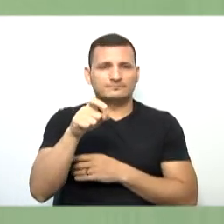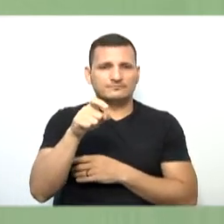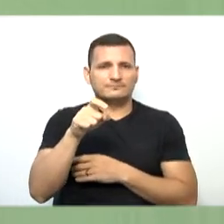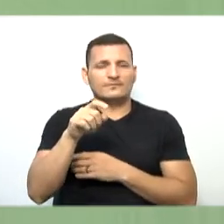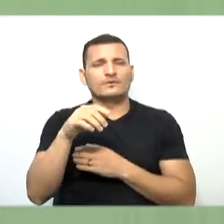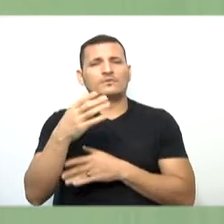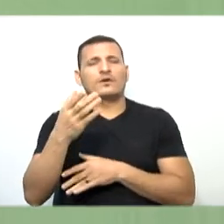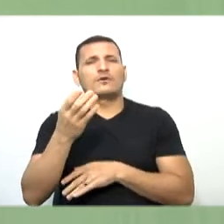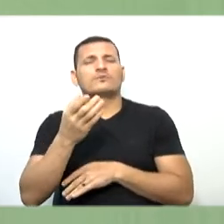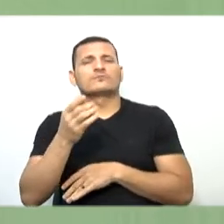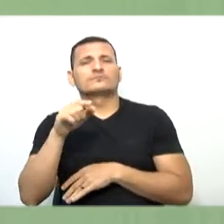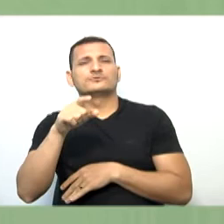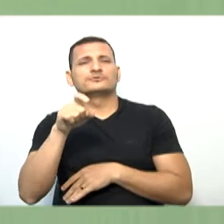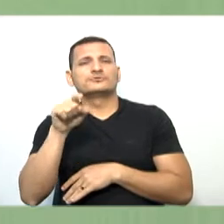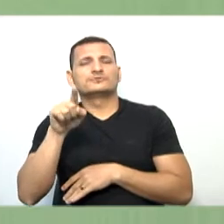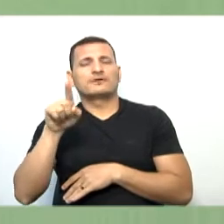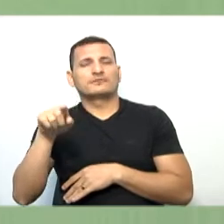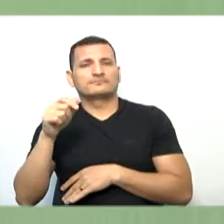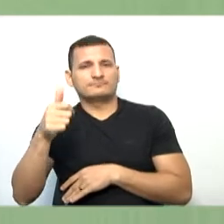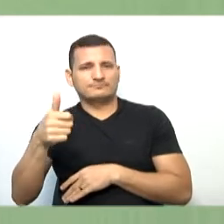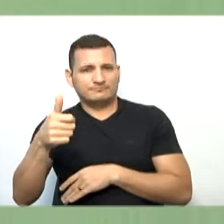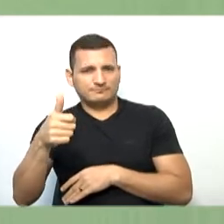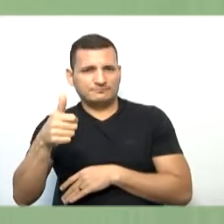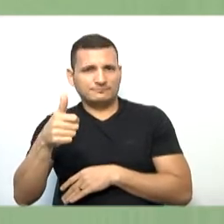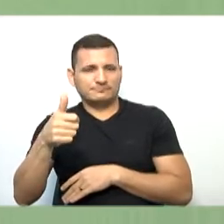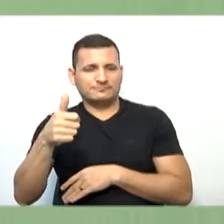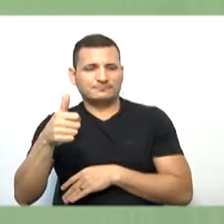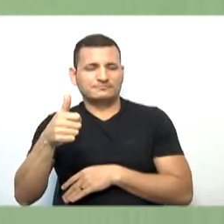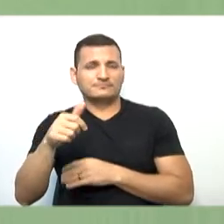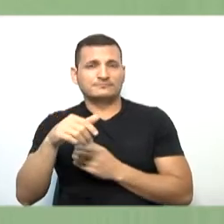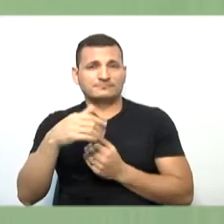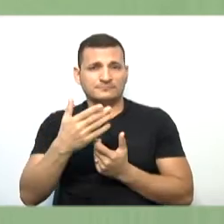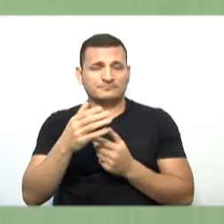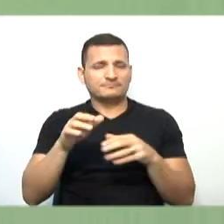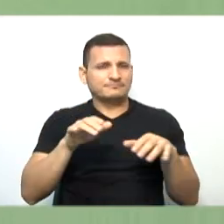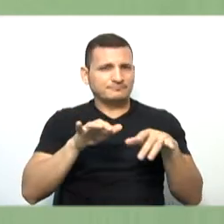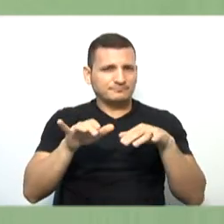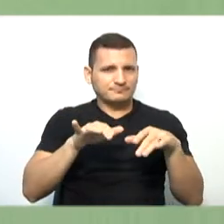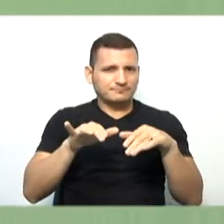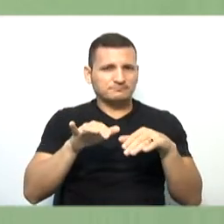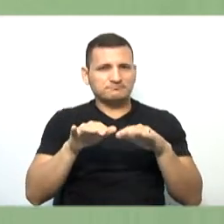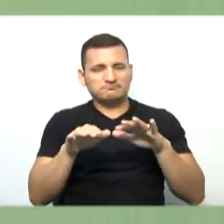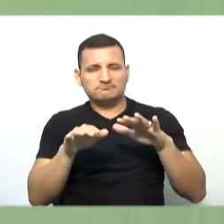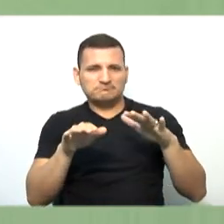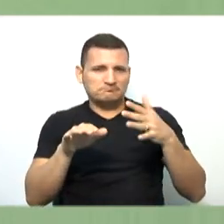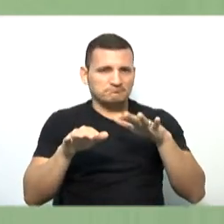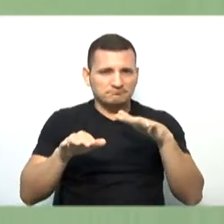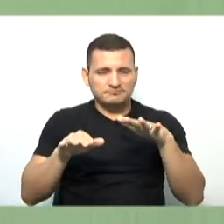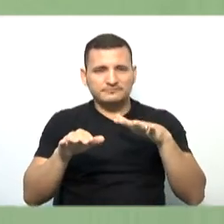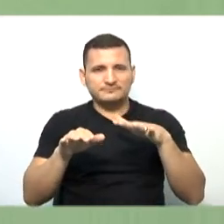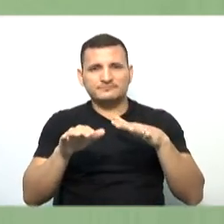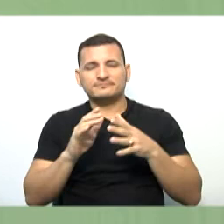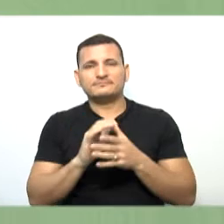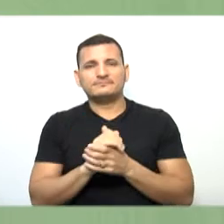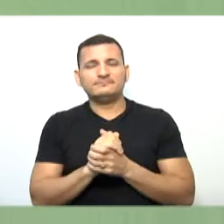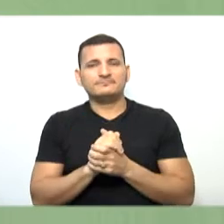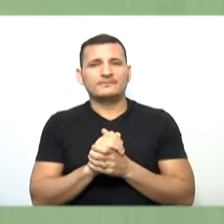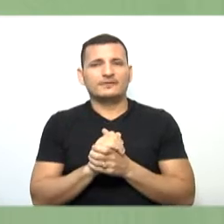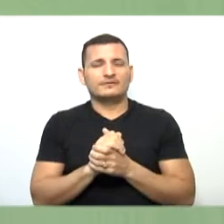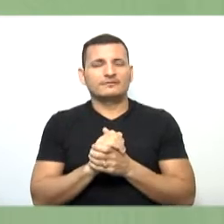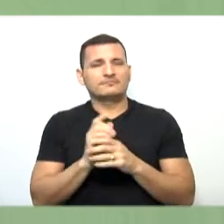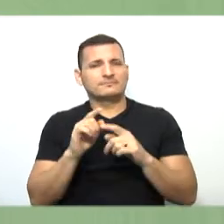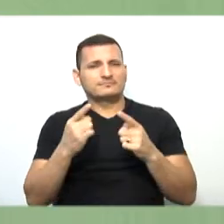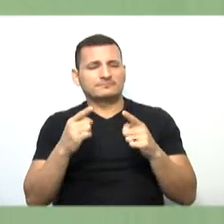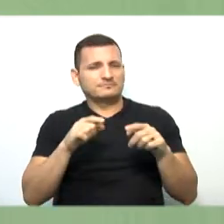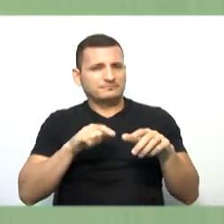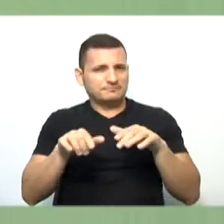é o valor de x? 1. Então, dentro de programação, funciona mais ou menos assim. Só que